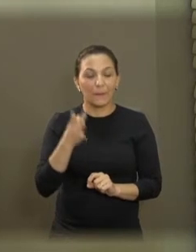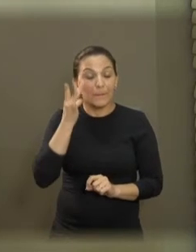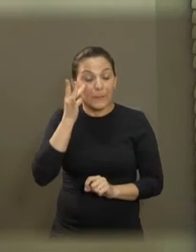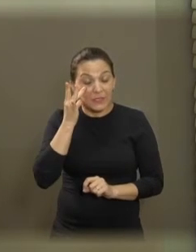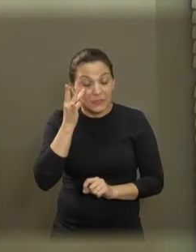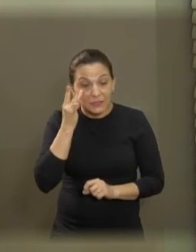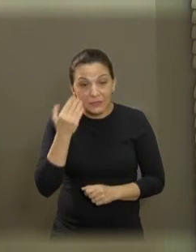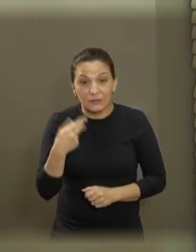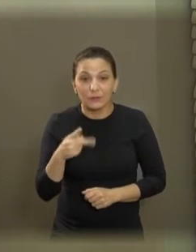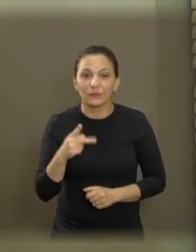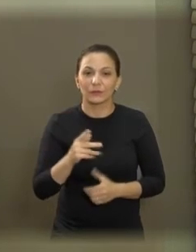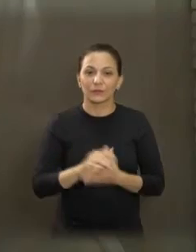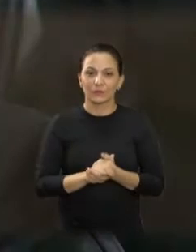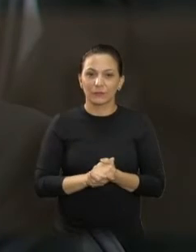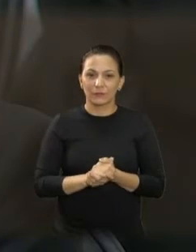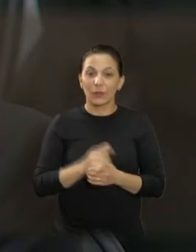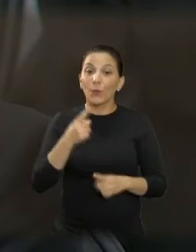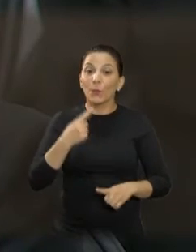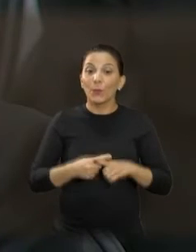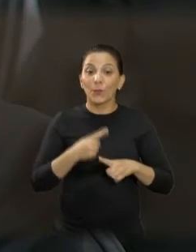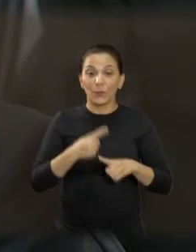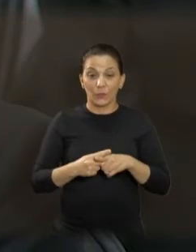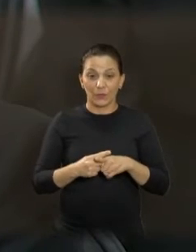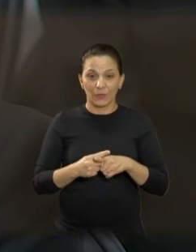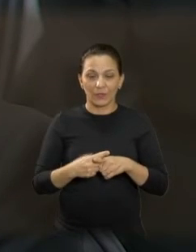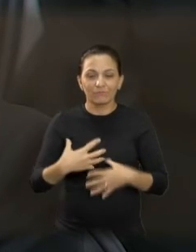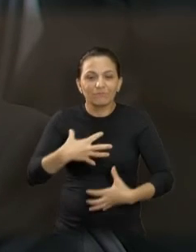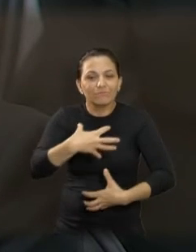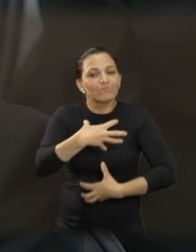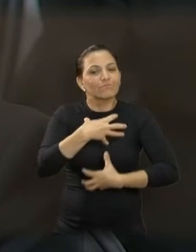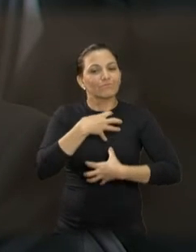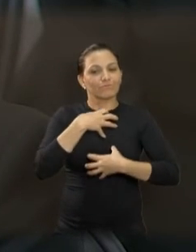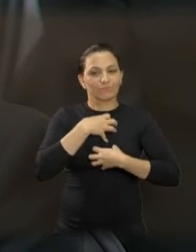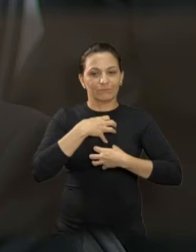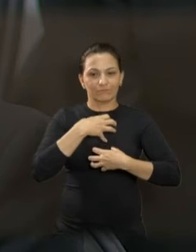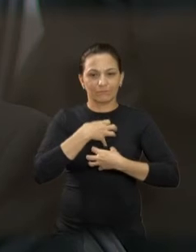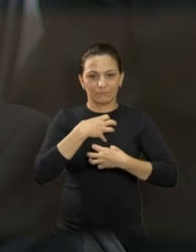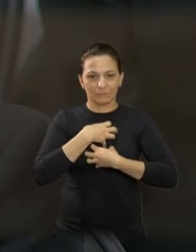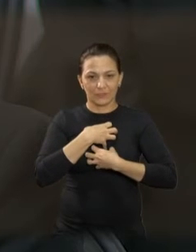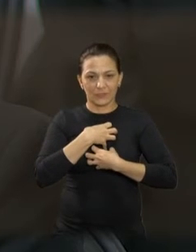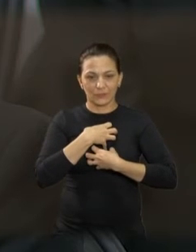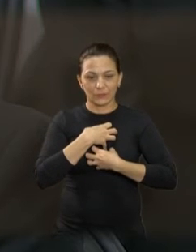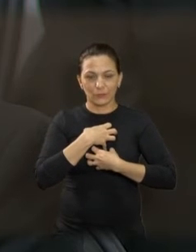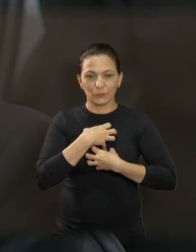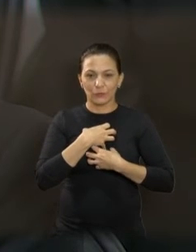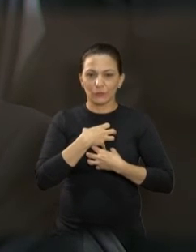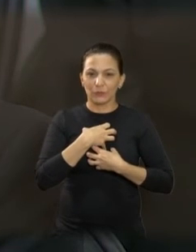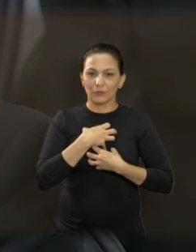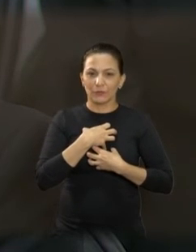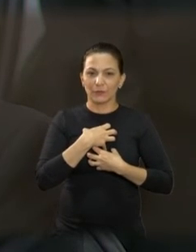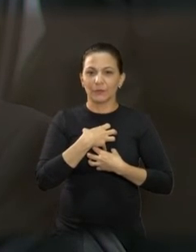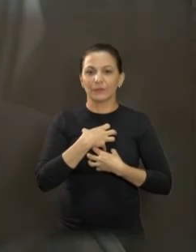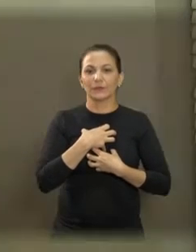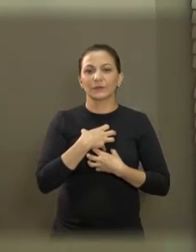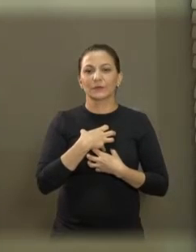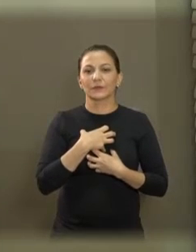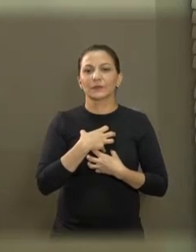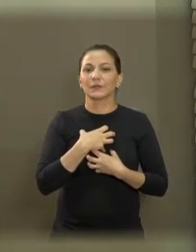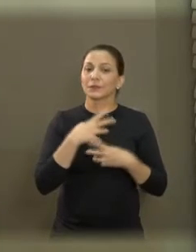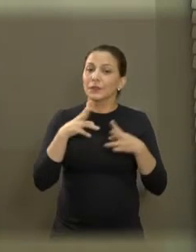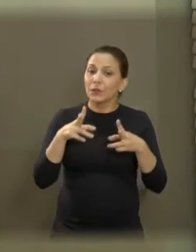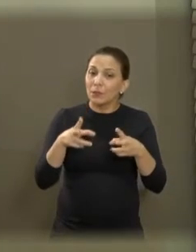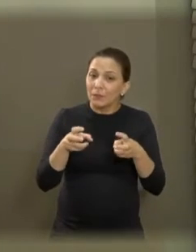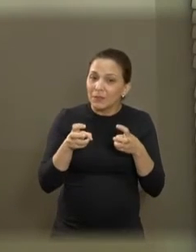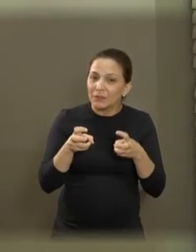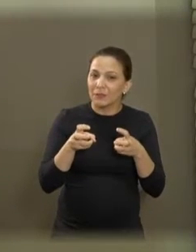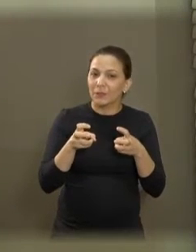presença. Porque é uma forma de verificar que todos nós poderíamos ter